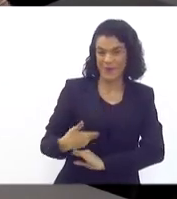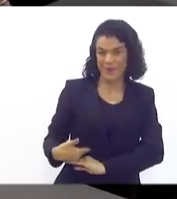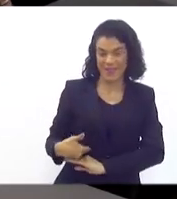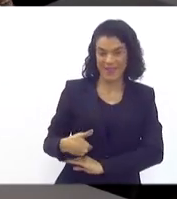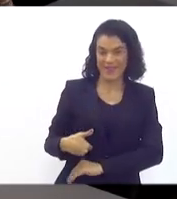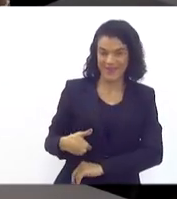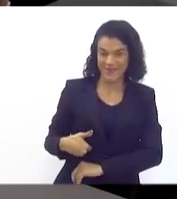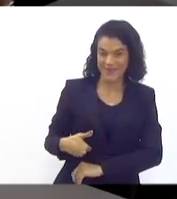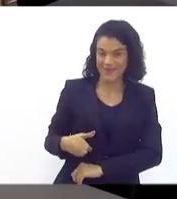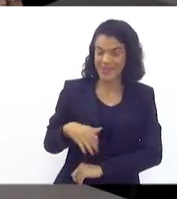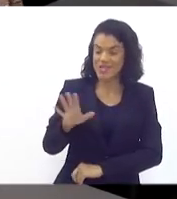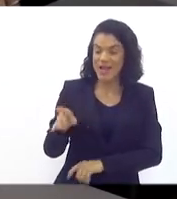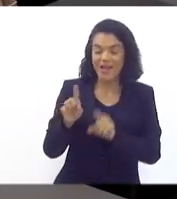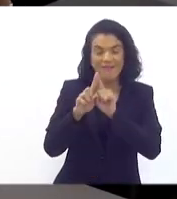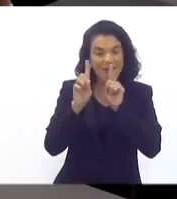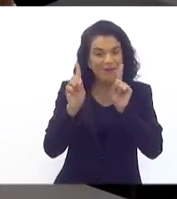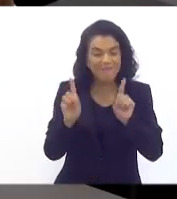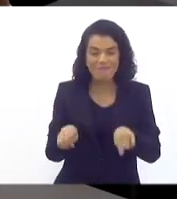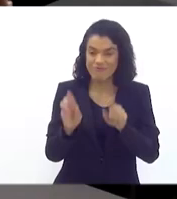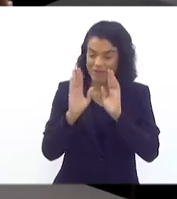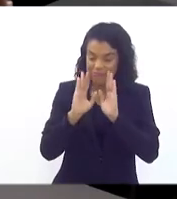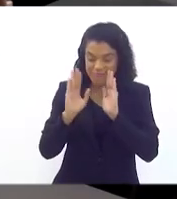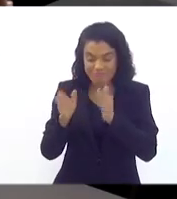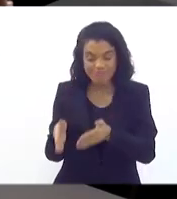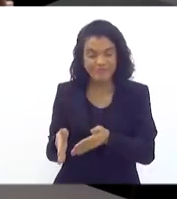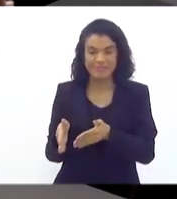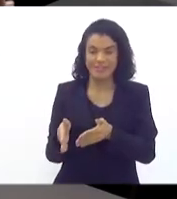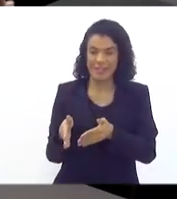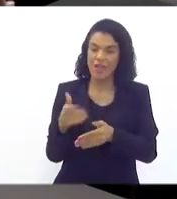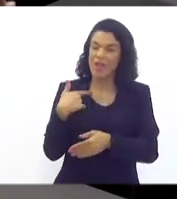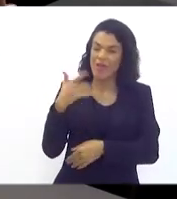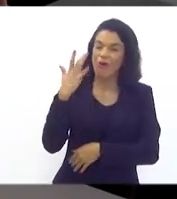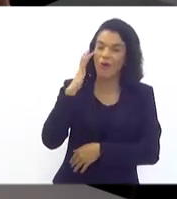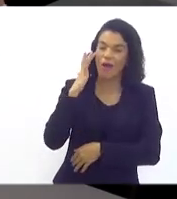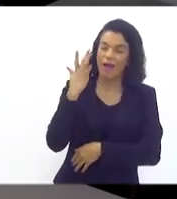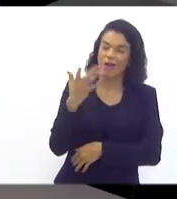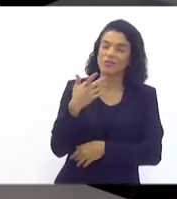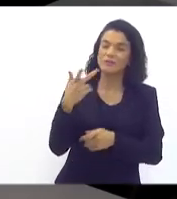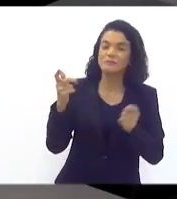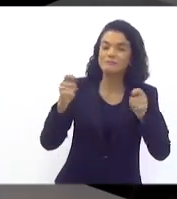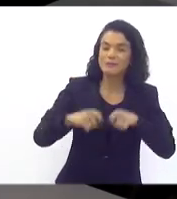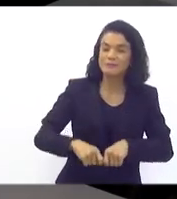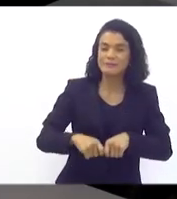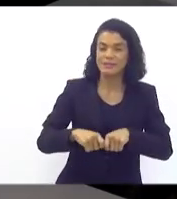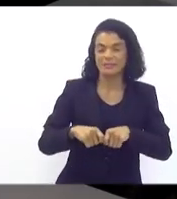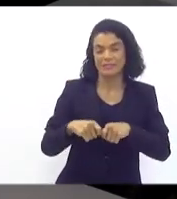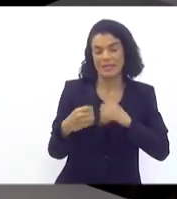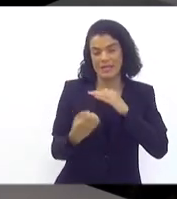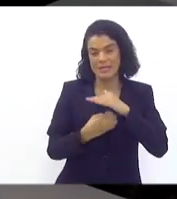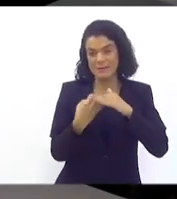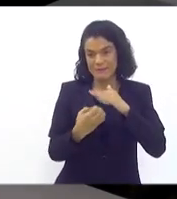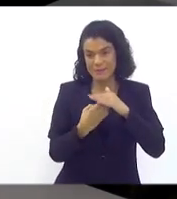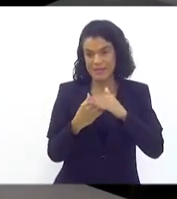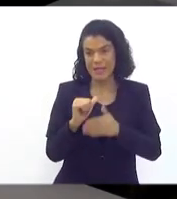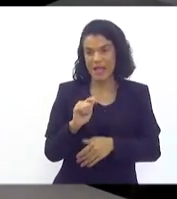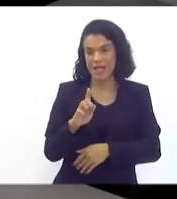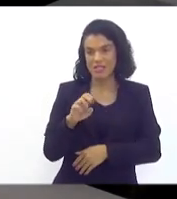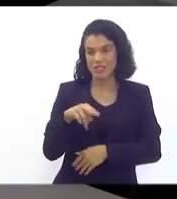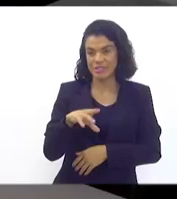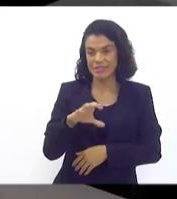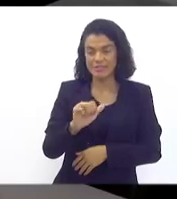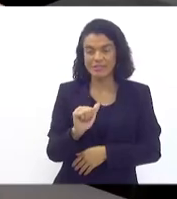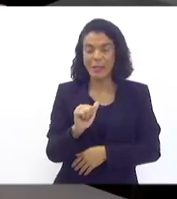é nomeado com uma função específica e isso acho que permite com que a agência lá possa